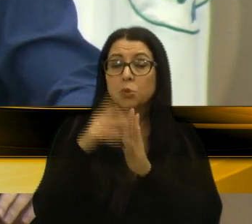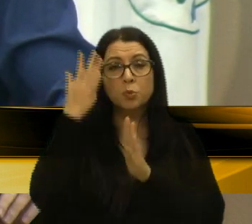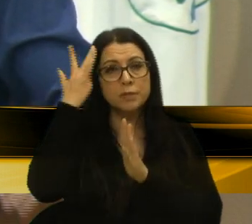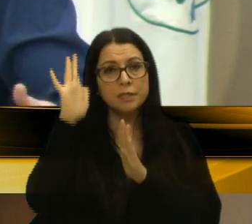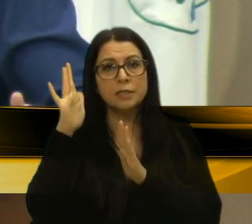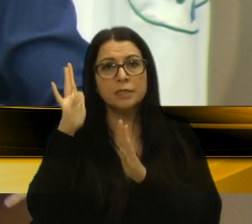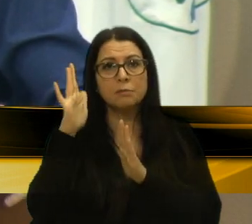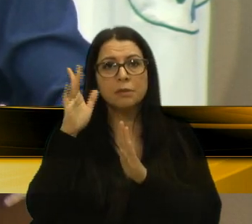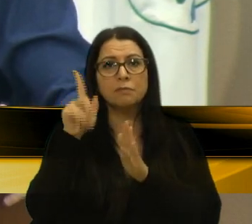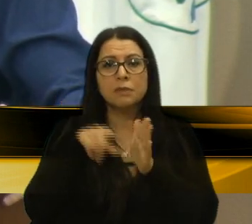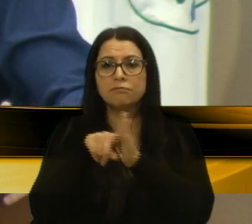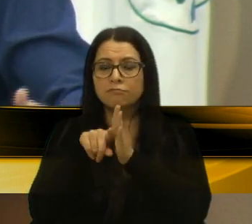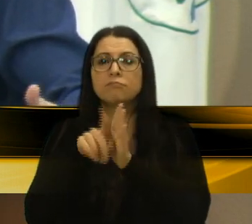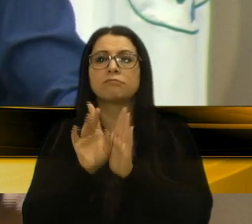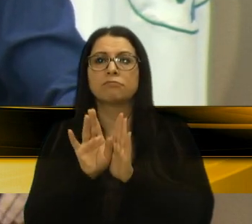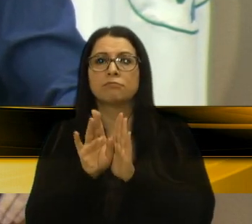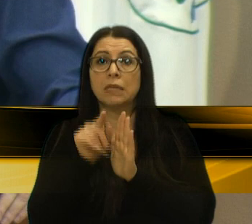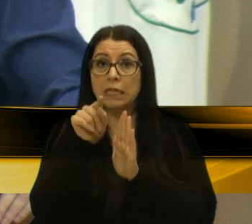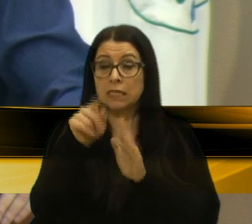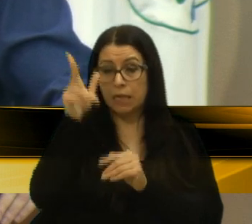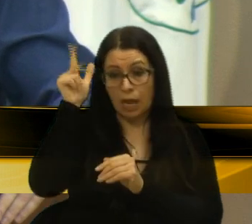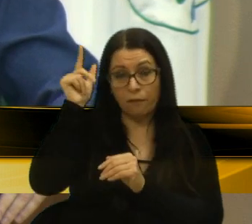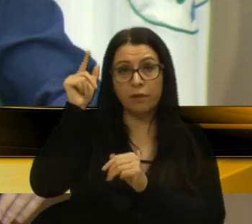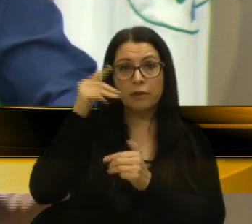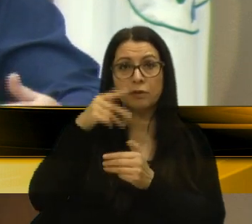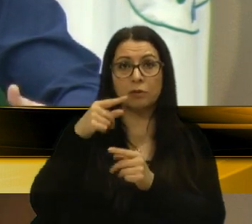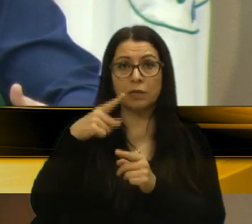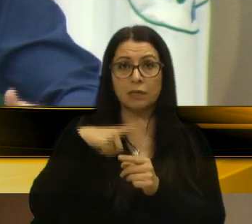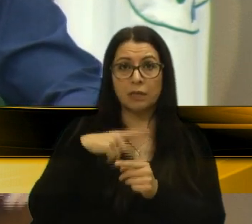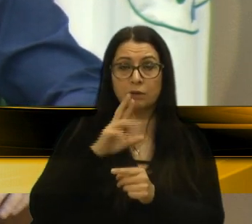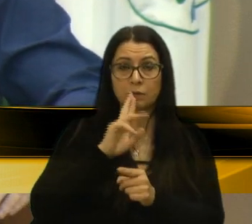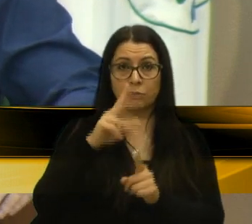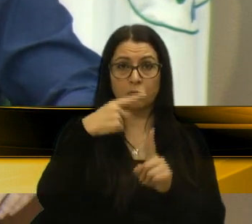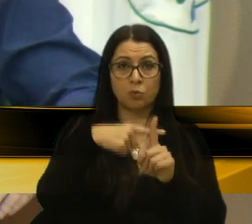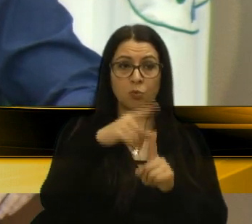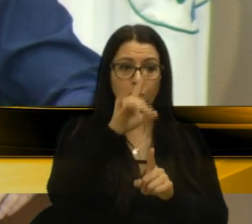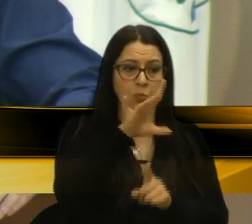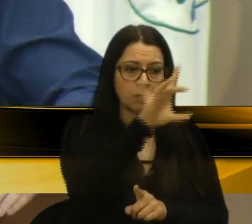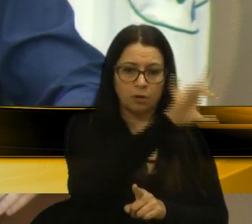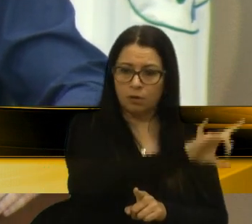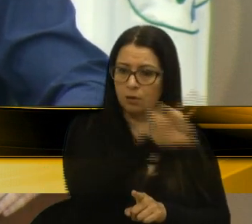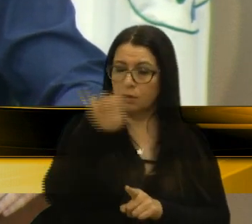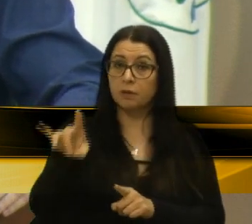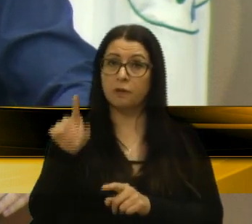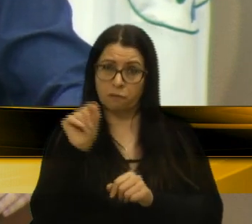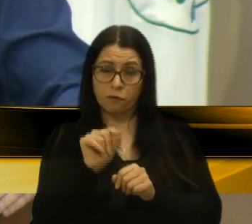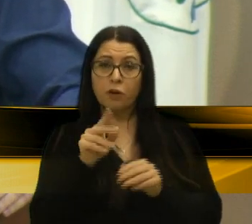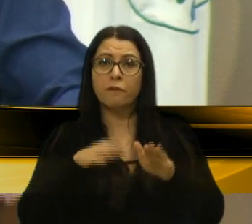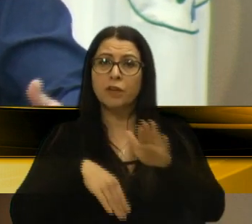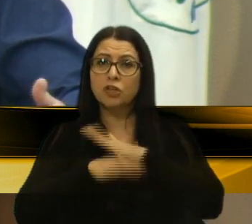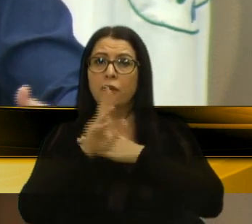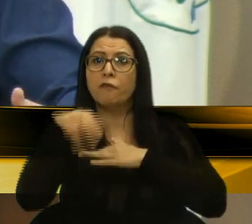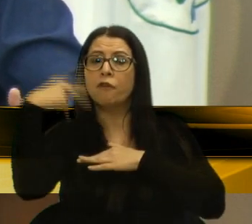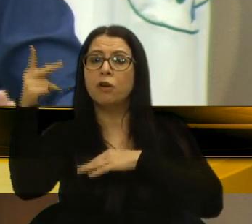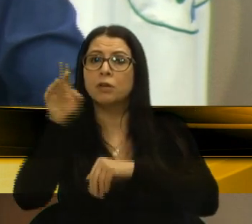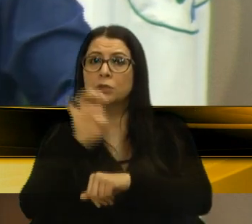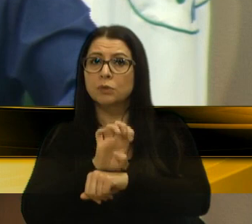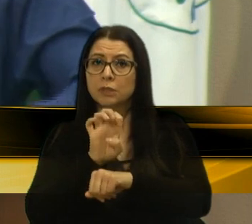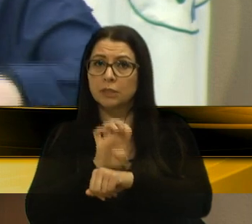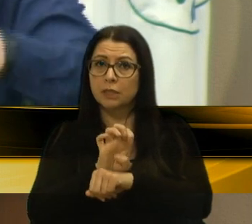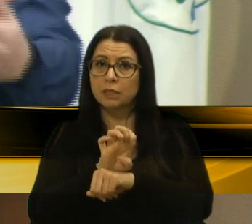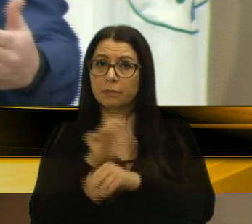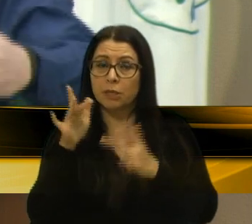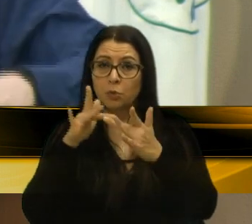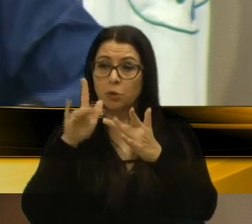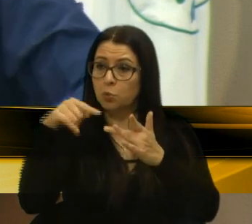vai verificar. Esses cavalos que deram positivos, um em cada propriedade, foram viajar para fora do estado para ter